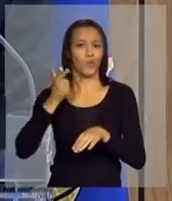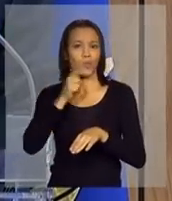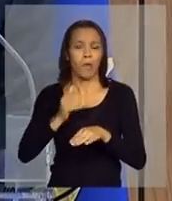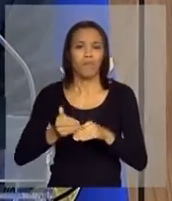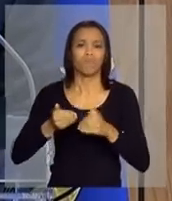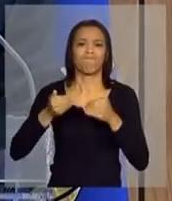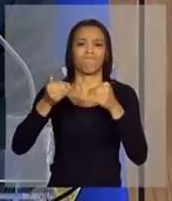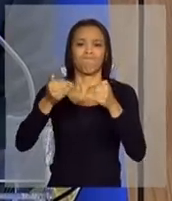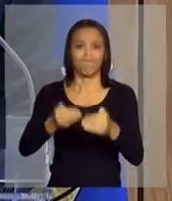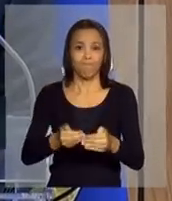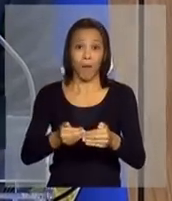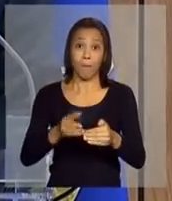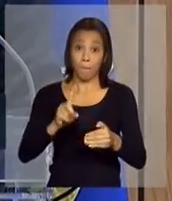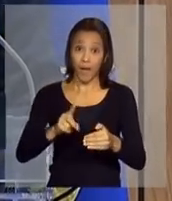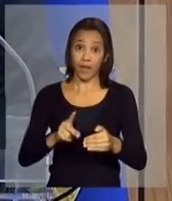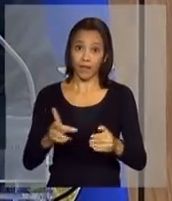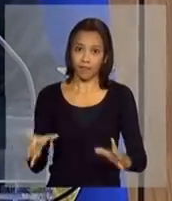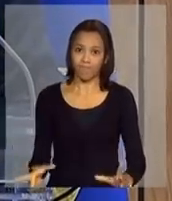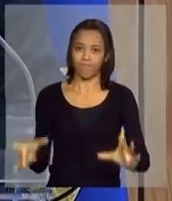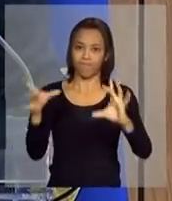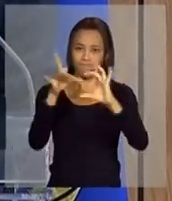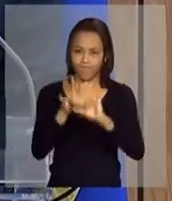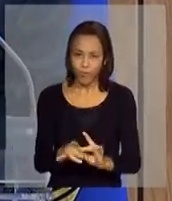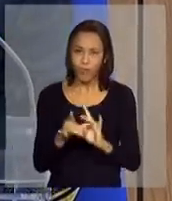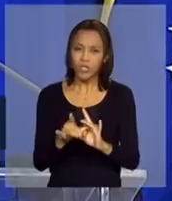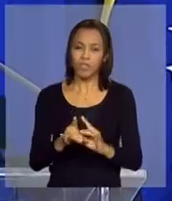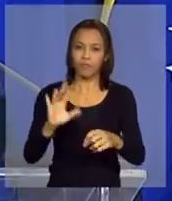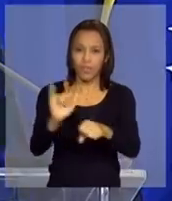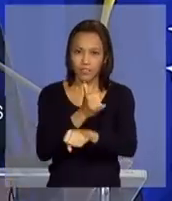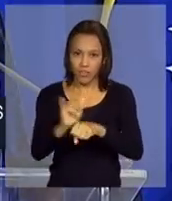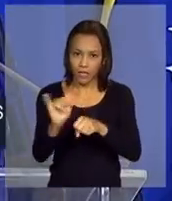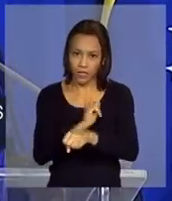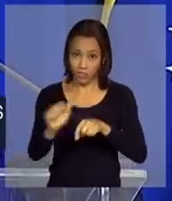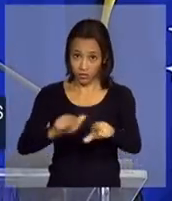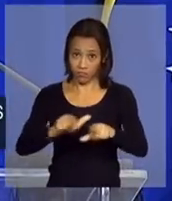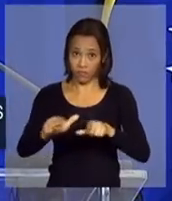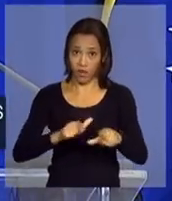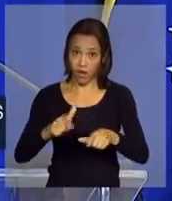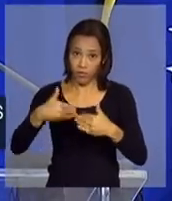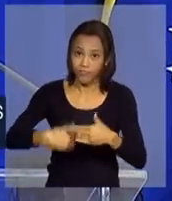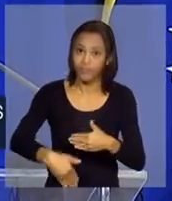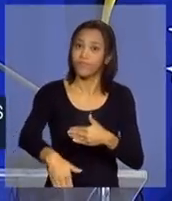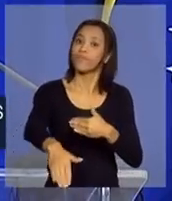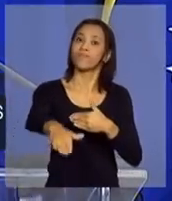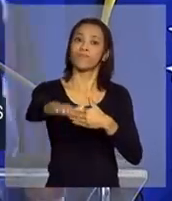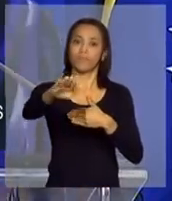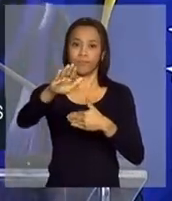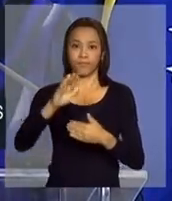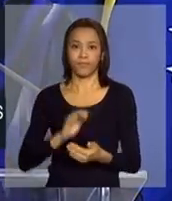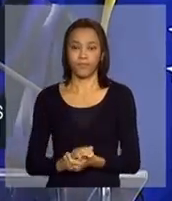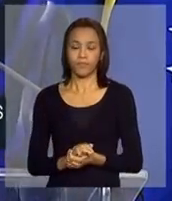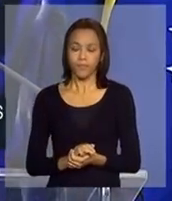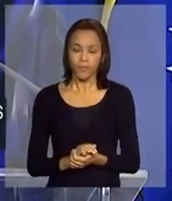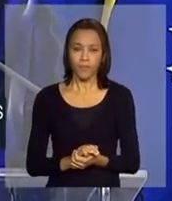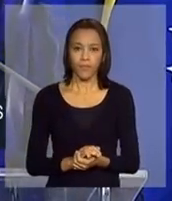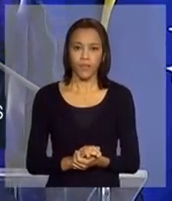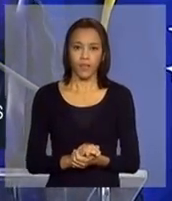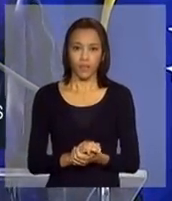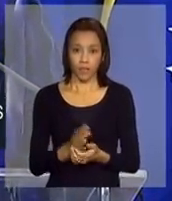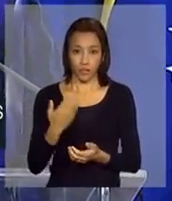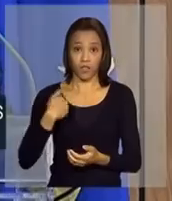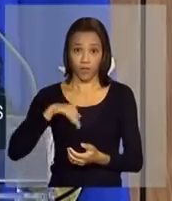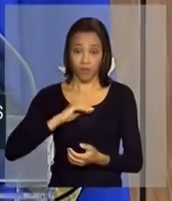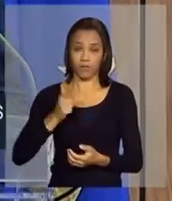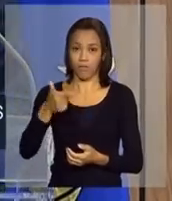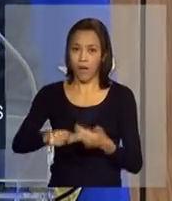na construção da cumplicidade estratégica, acho que posso dizer assim, da cumplicidade estratégica que cada